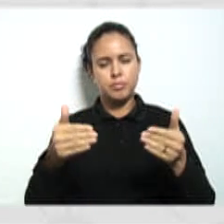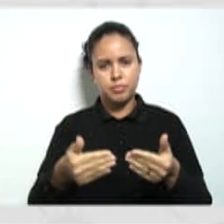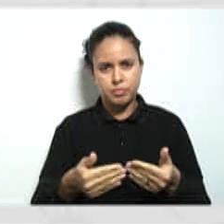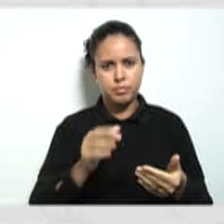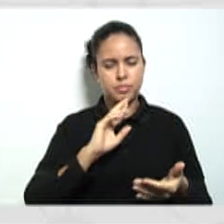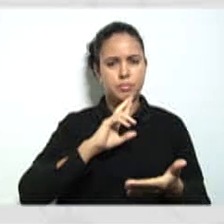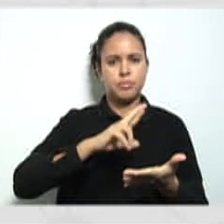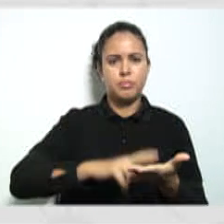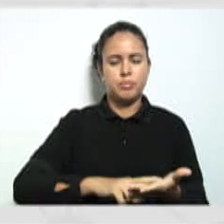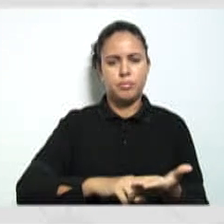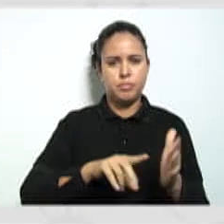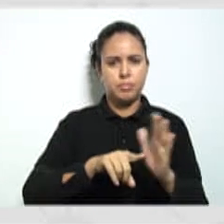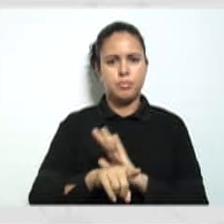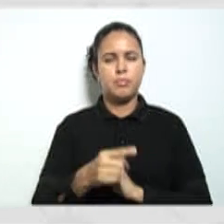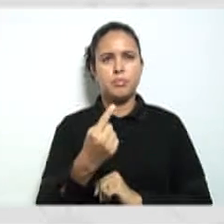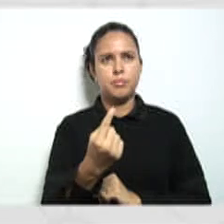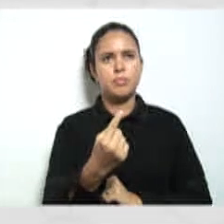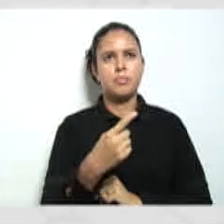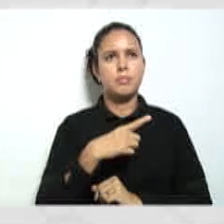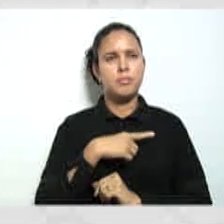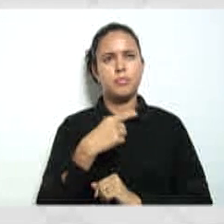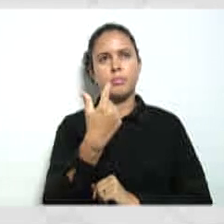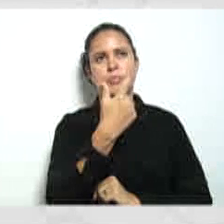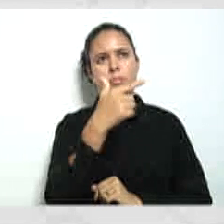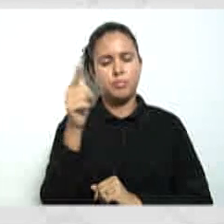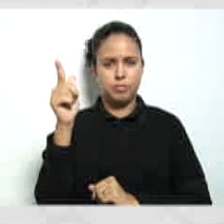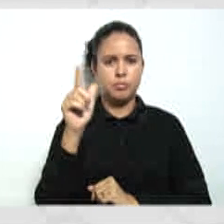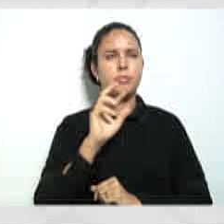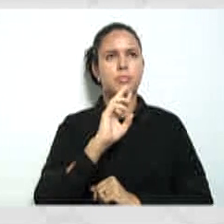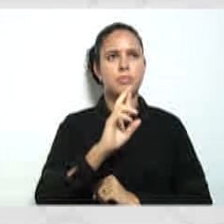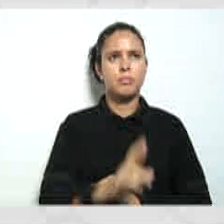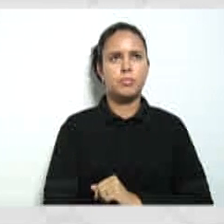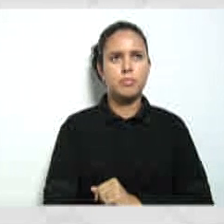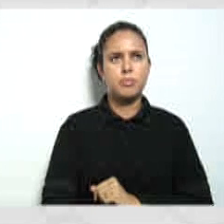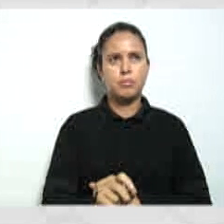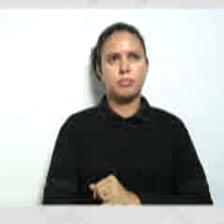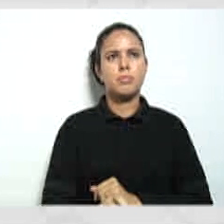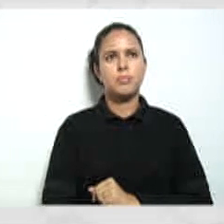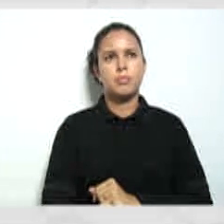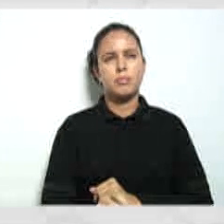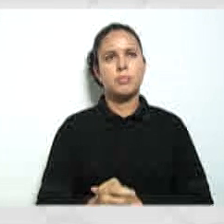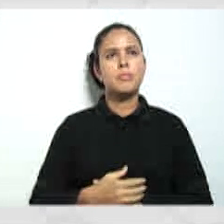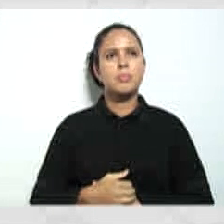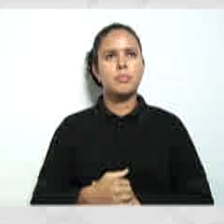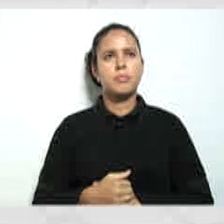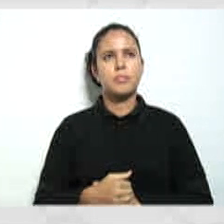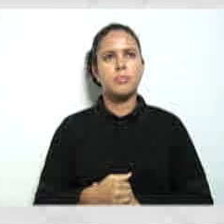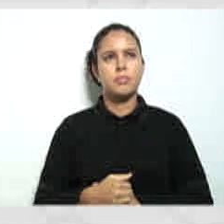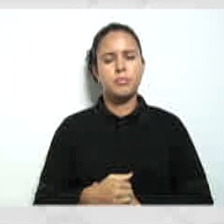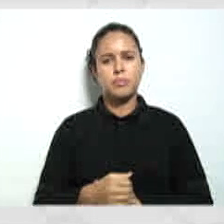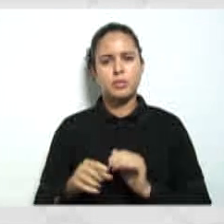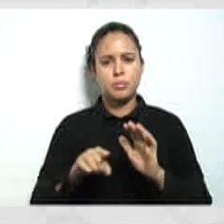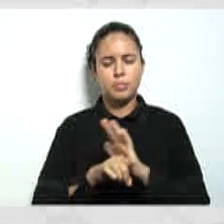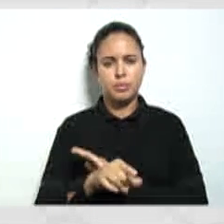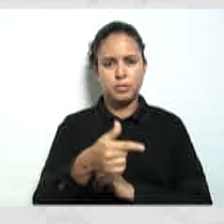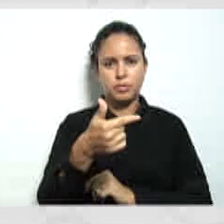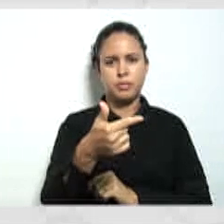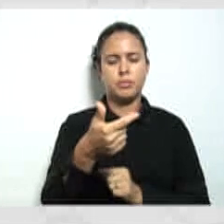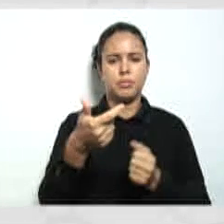questão número 1. Nós temos algumas outras respostas aí. Falamos também da questão número 2, que traz